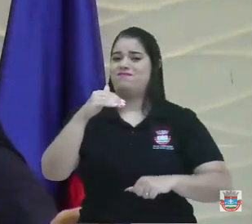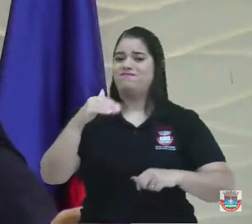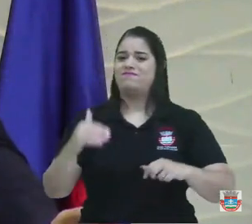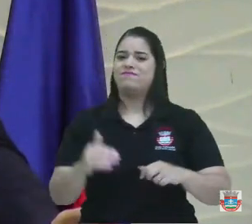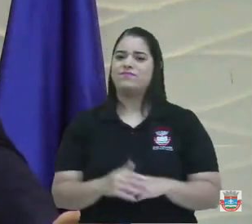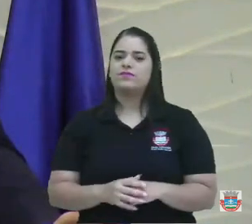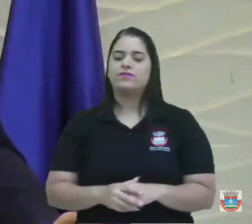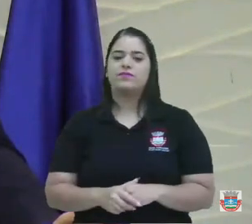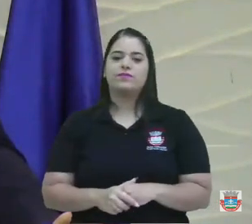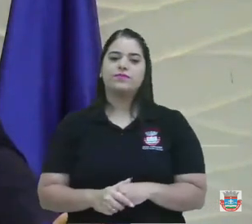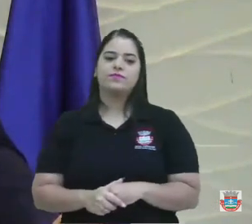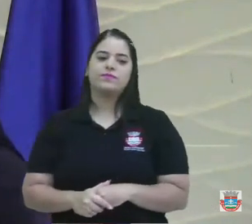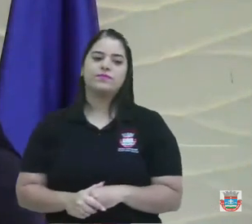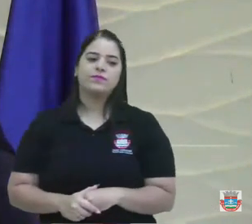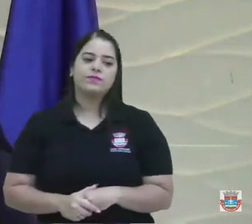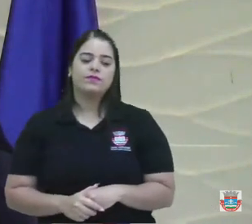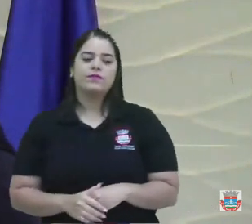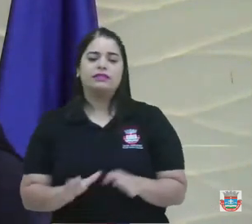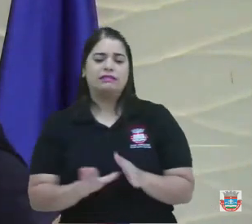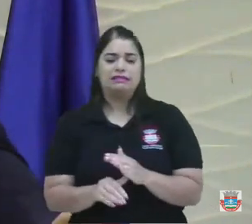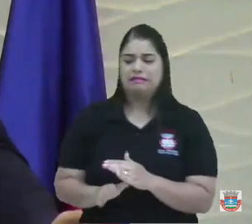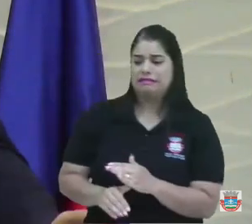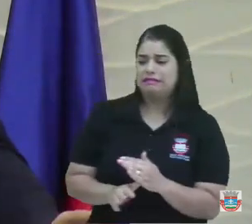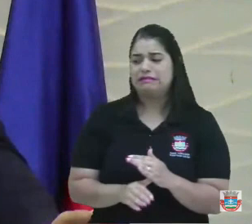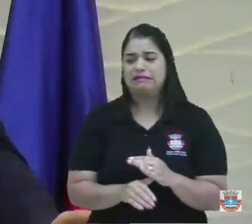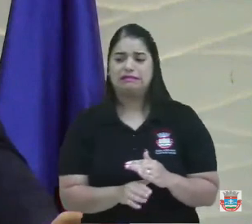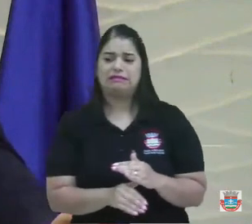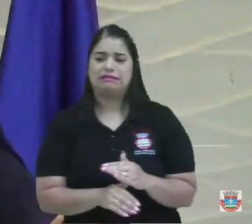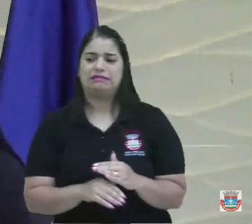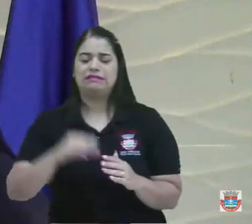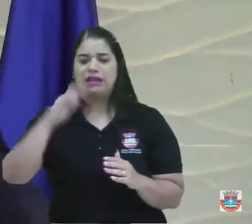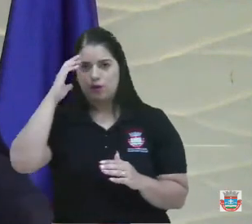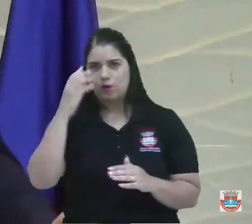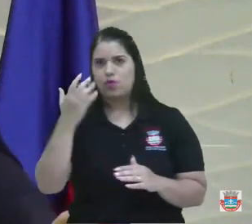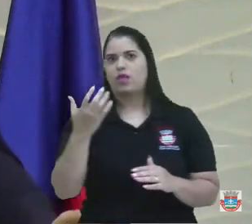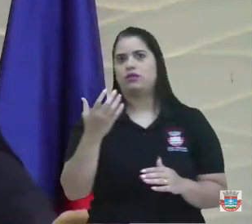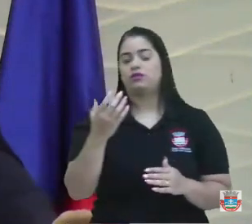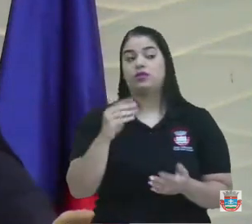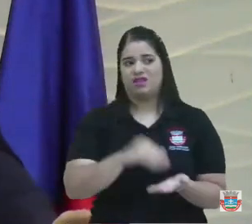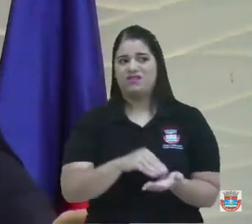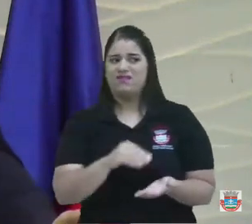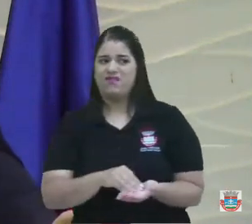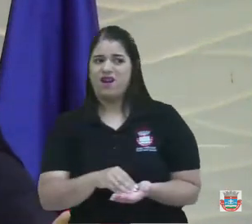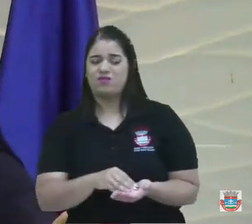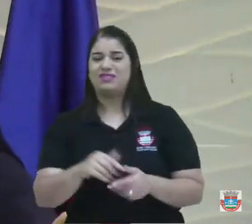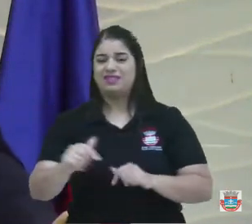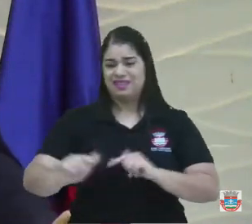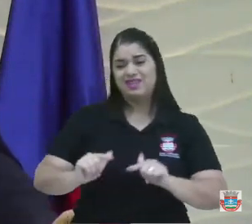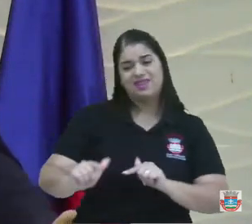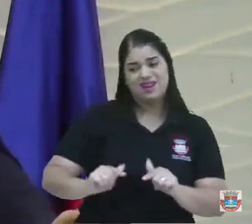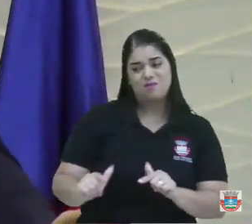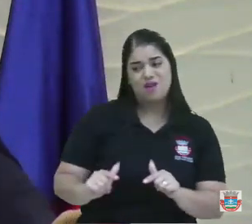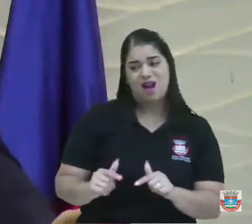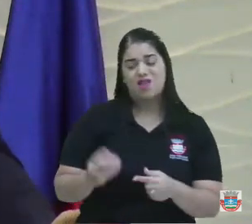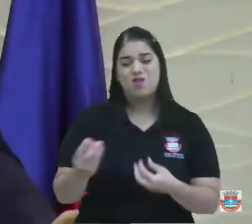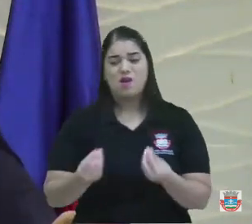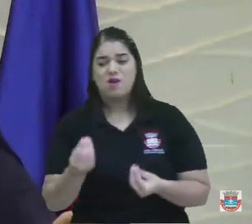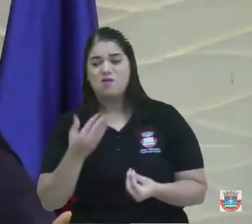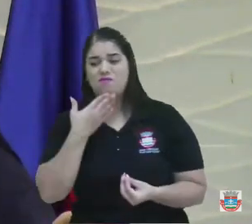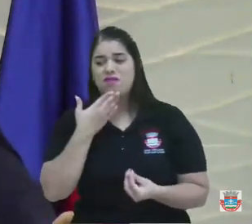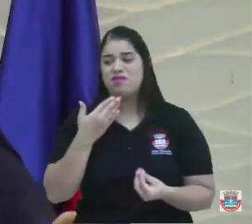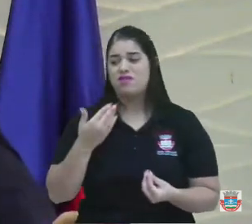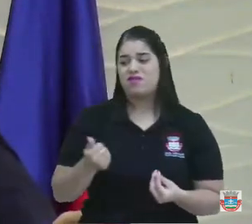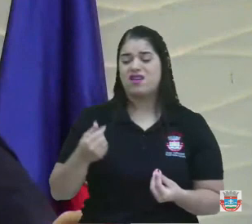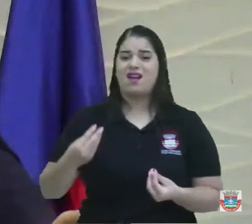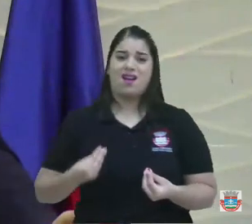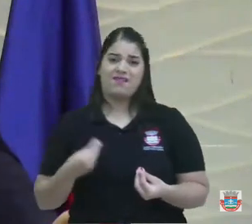da criminalidade. Os roubos aparecem. Quando falta um emprego, quando falta a condição de melhoramento de vida, quando